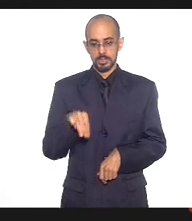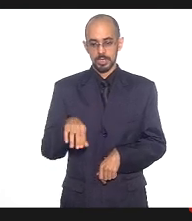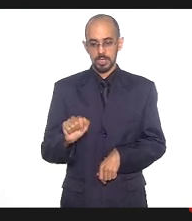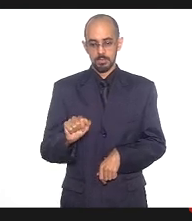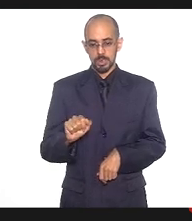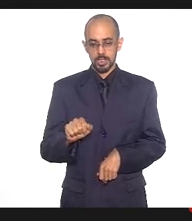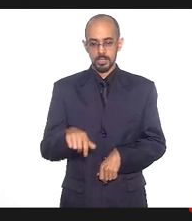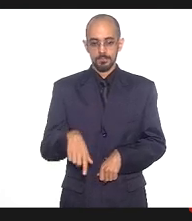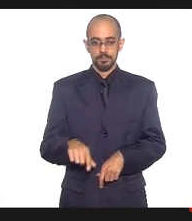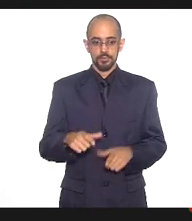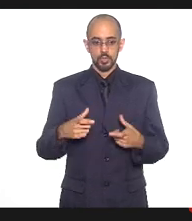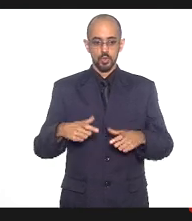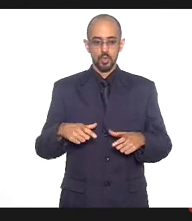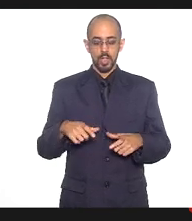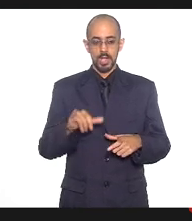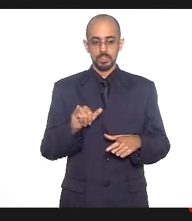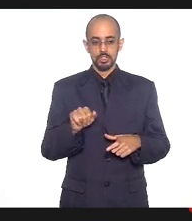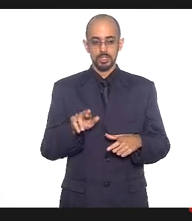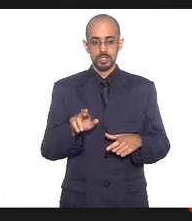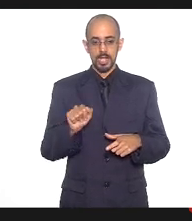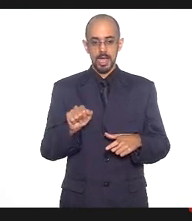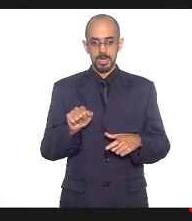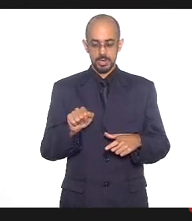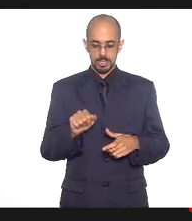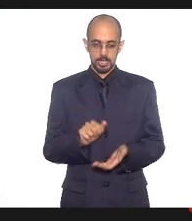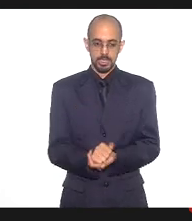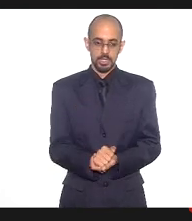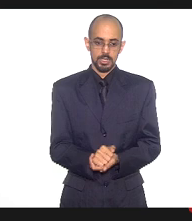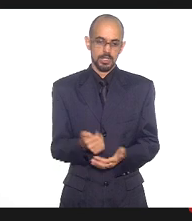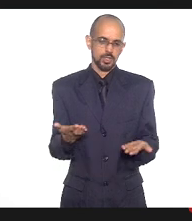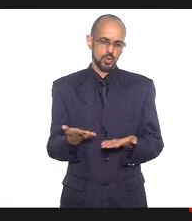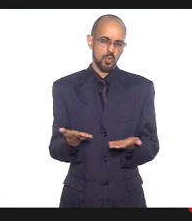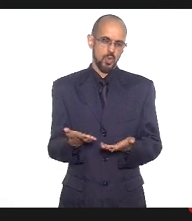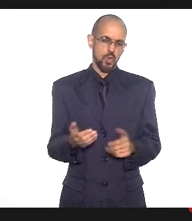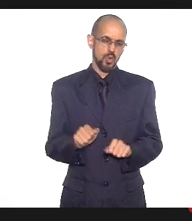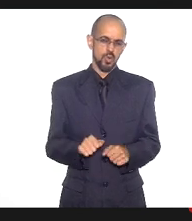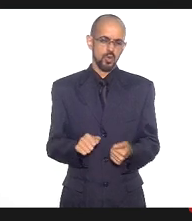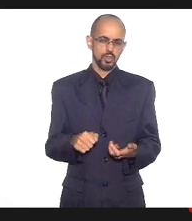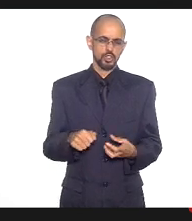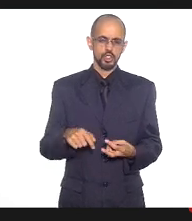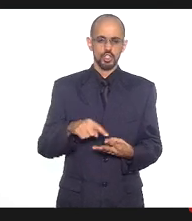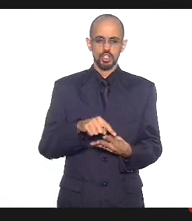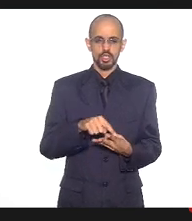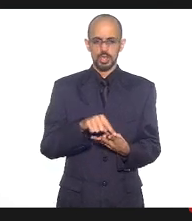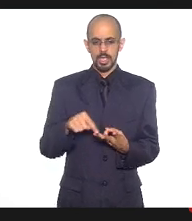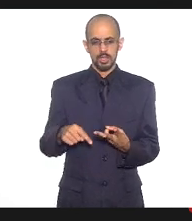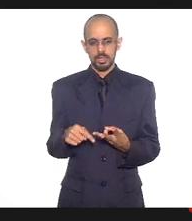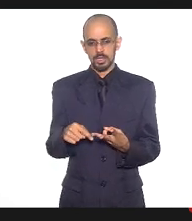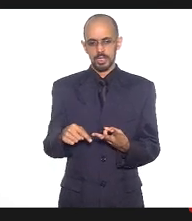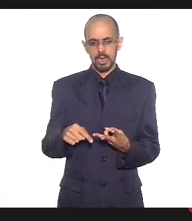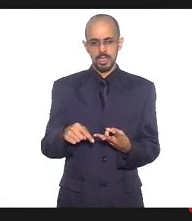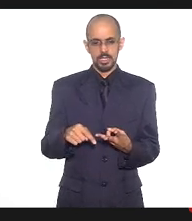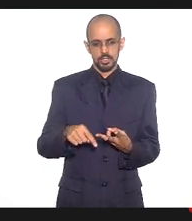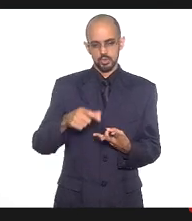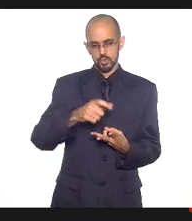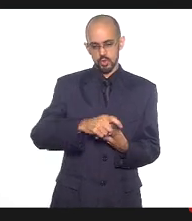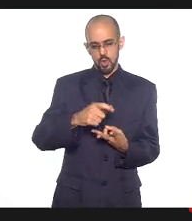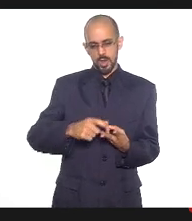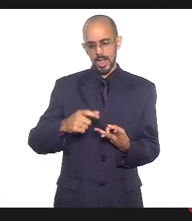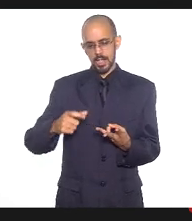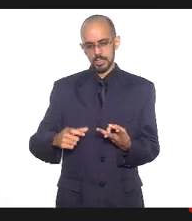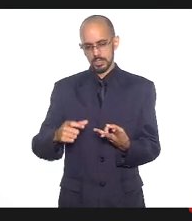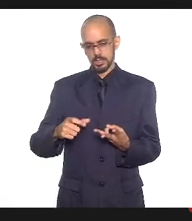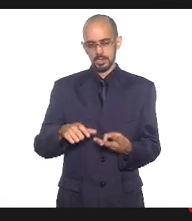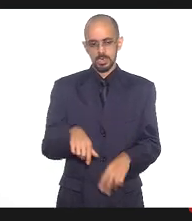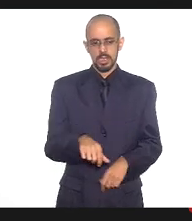por Iara, e atualmente se subdividiu em três campos, que são Berbigão, Sururu